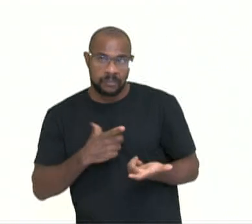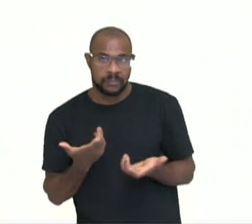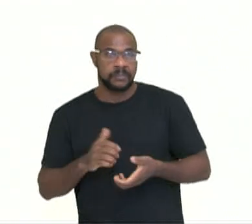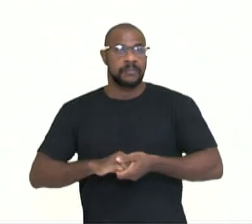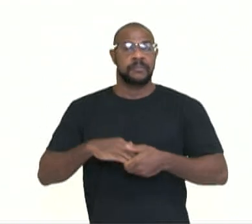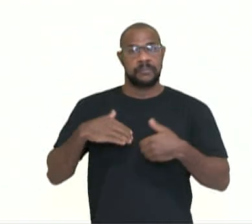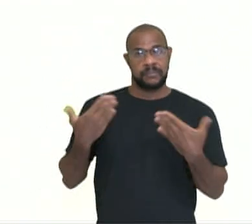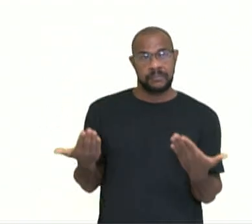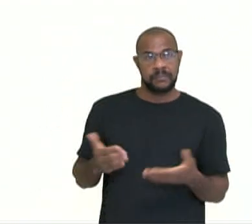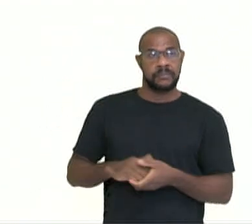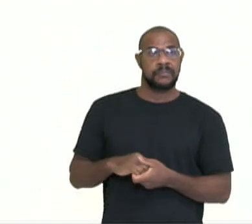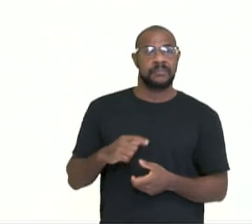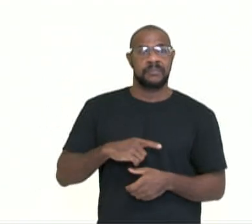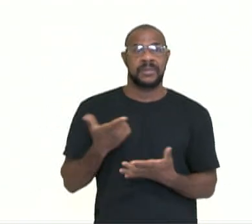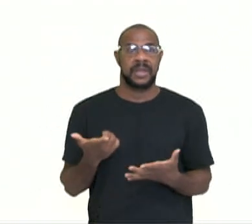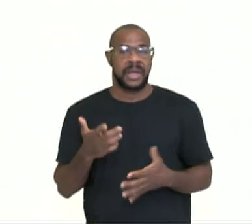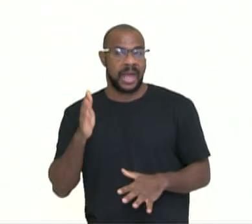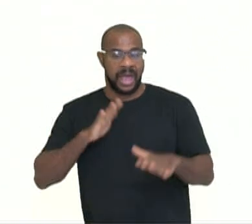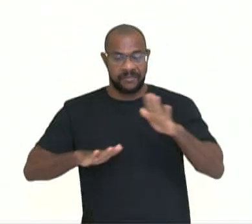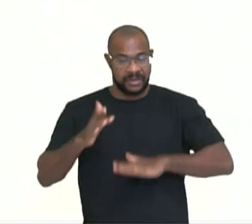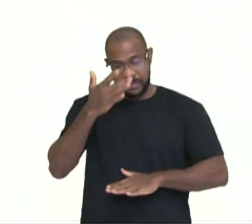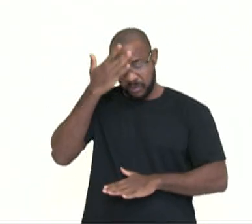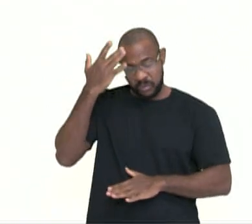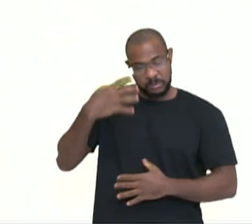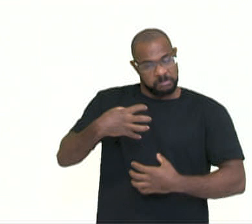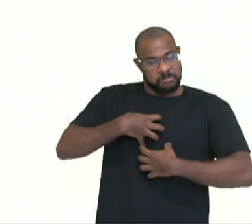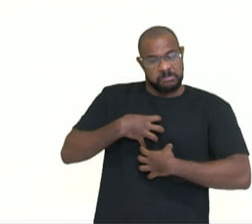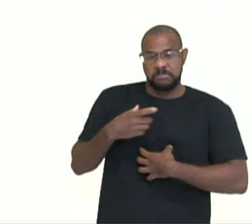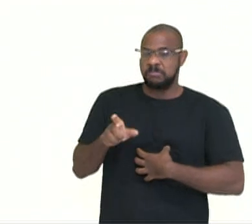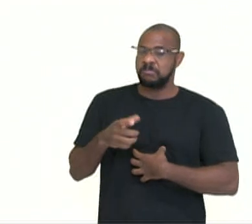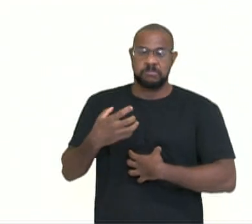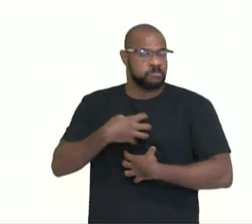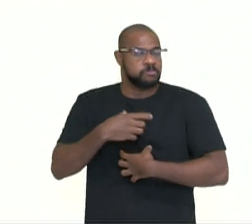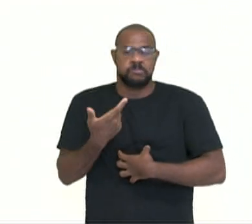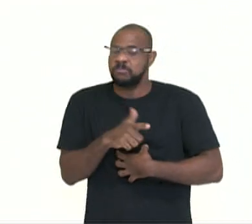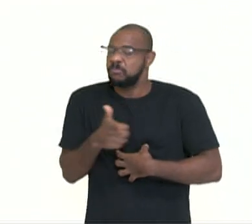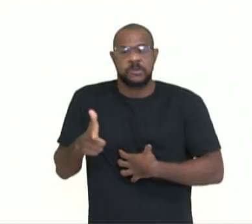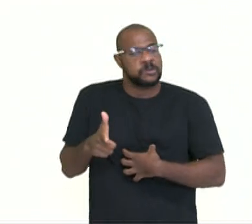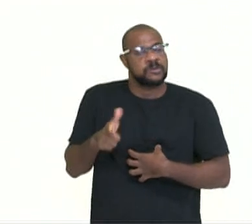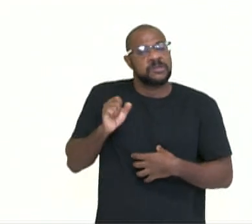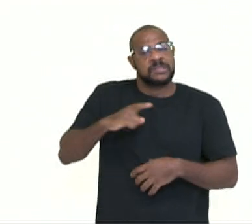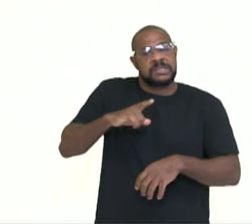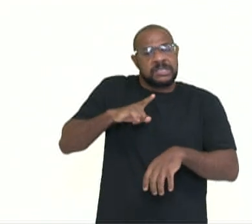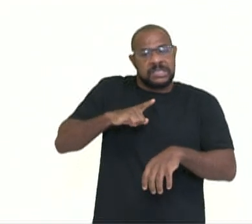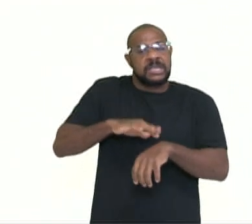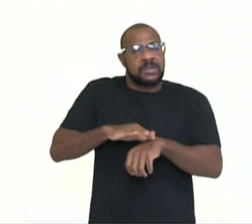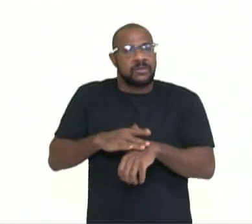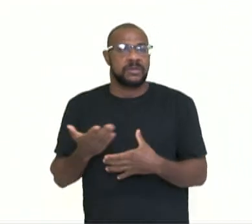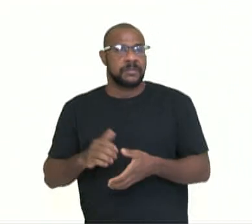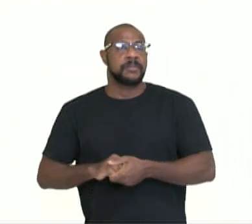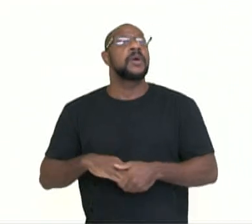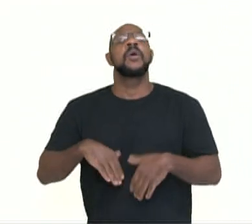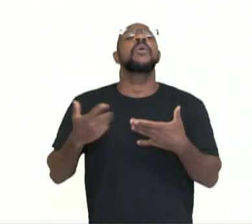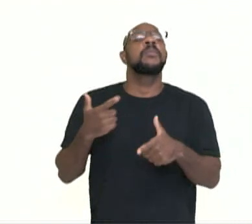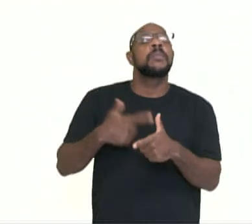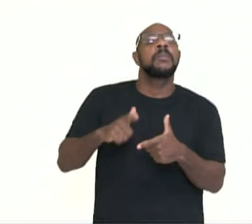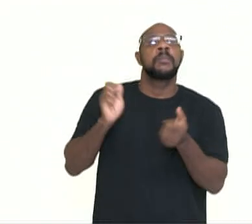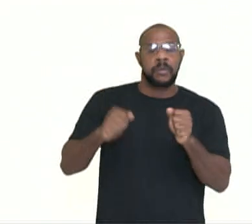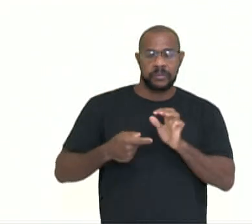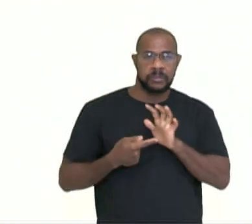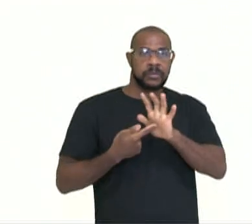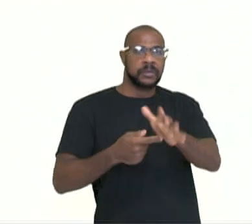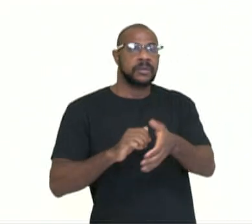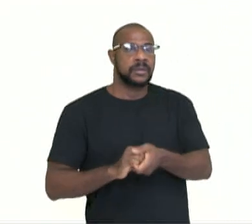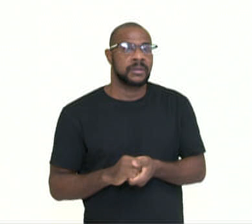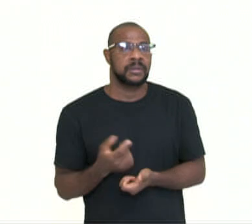é assintomática, a pessoa nem sabe que ela pegou a doença. Mas quando apresenta sintomas, quais são os sintomas que podem aparecer? Olhos